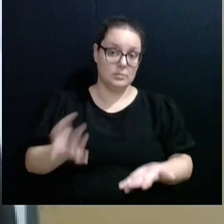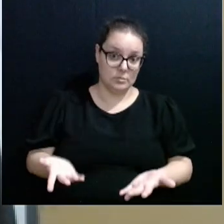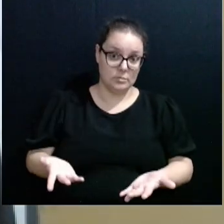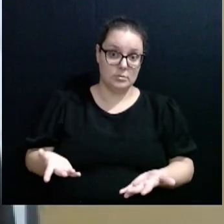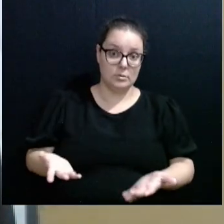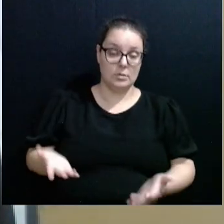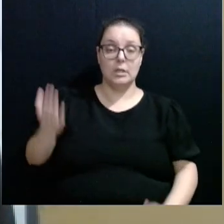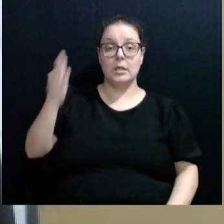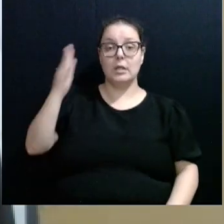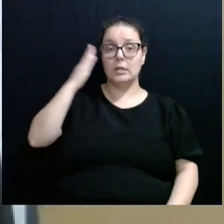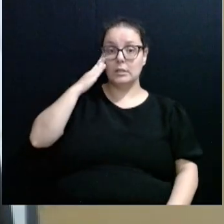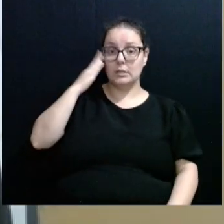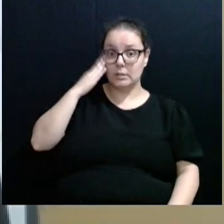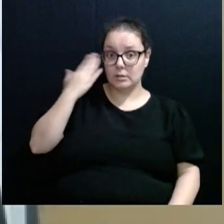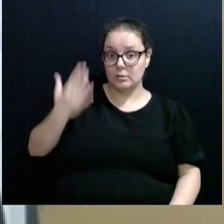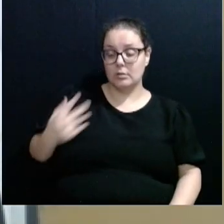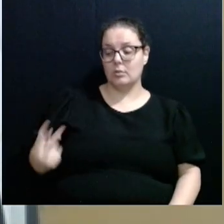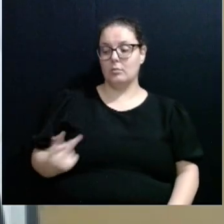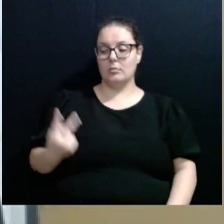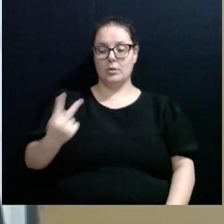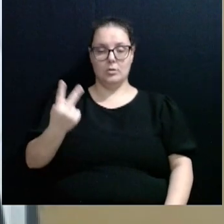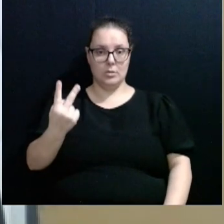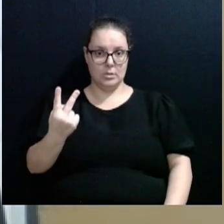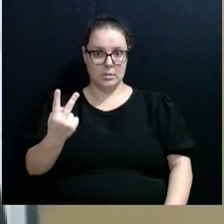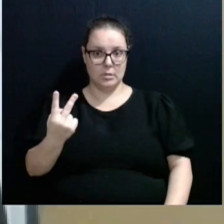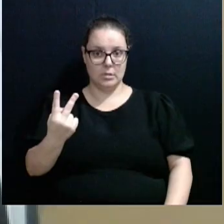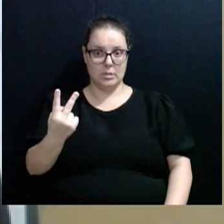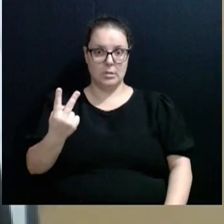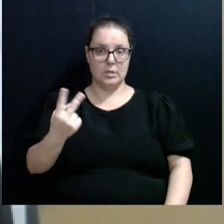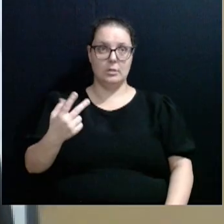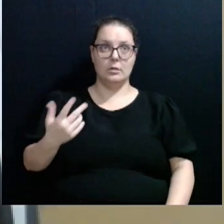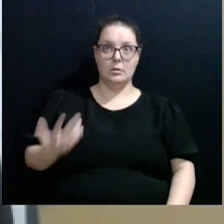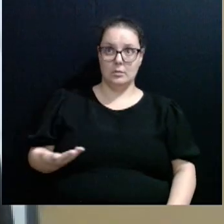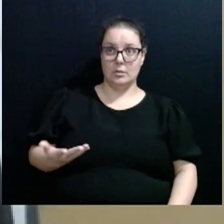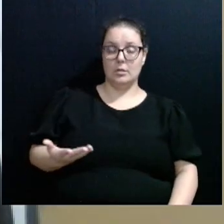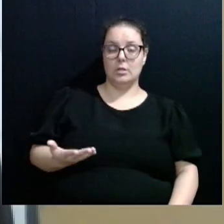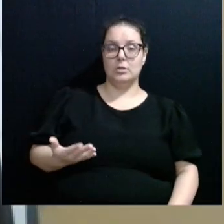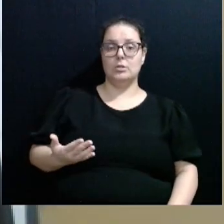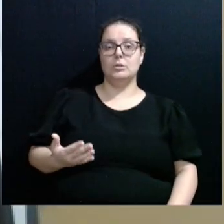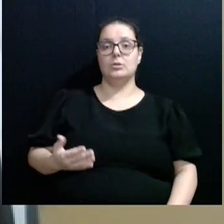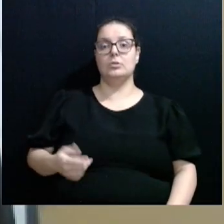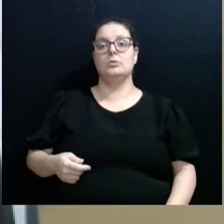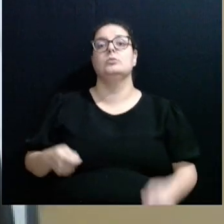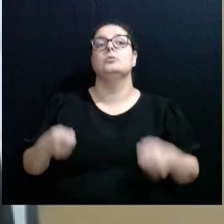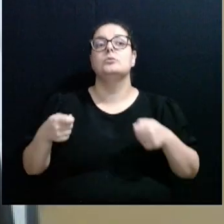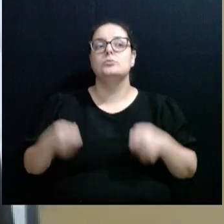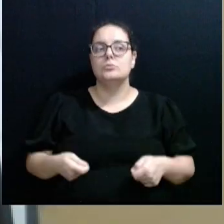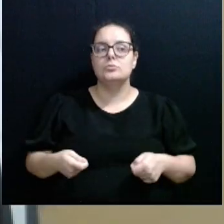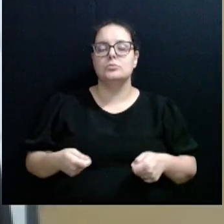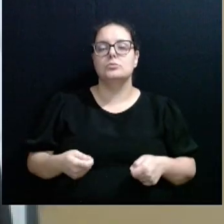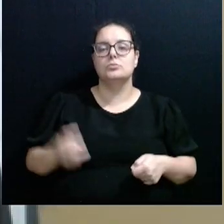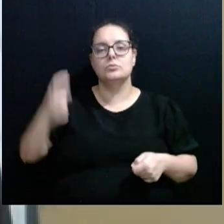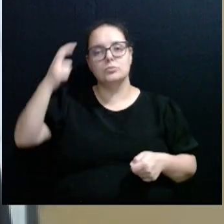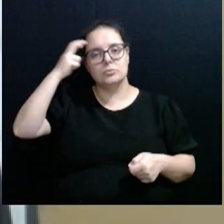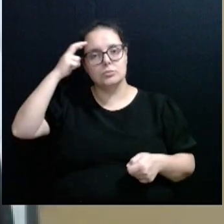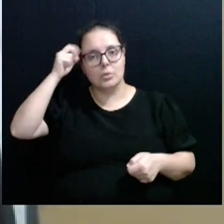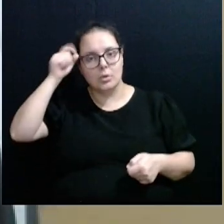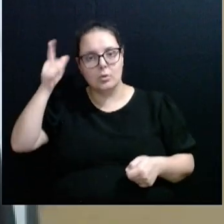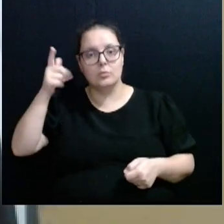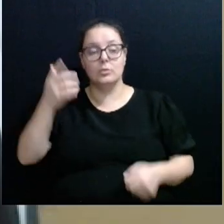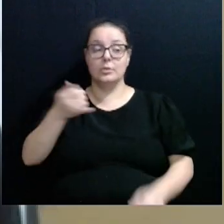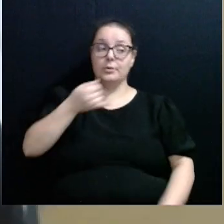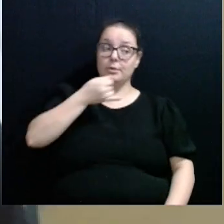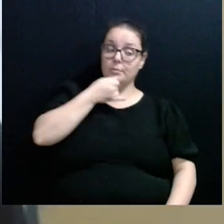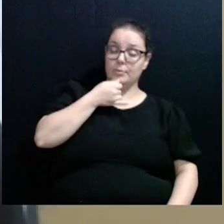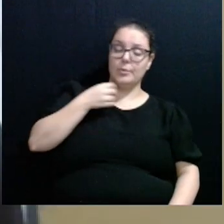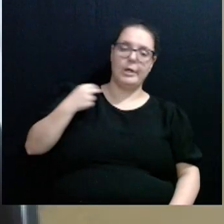entendimento, valorização, não é, de estabelecimento de cultura. Infelizmente, por muito tempo, a